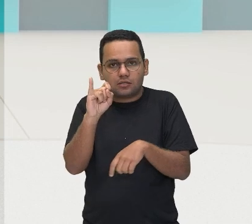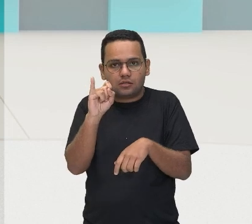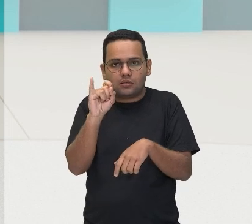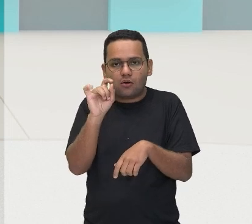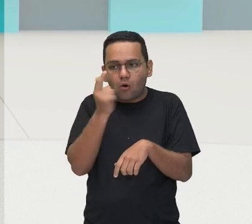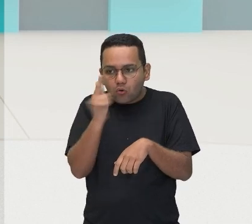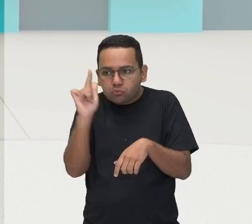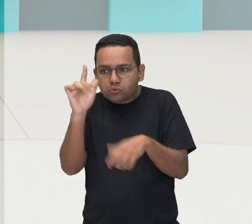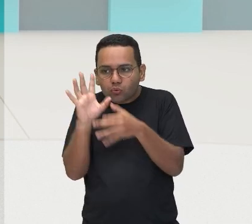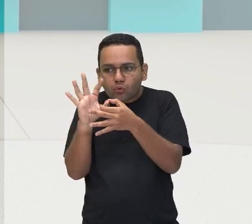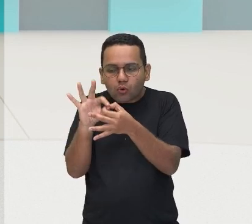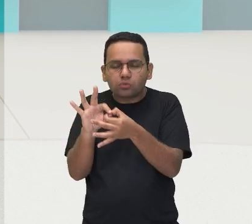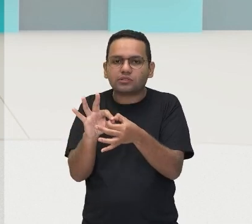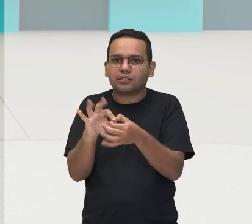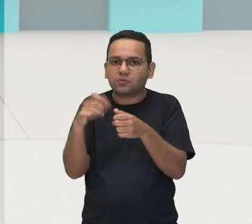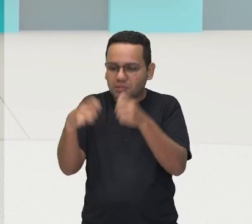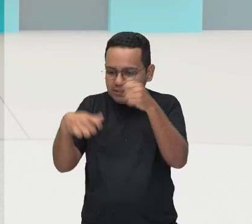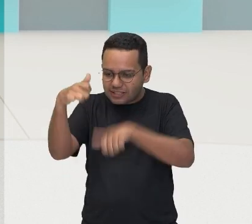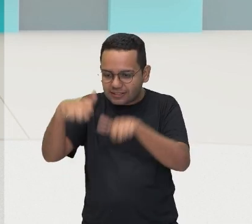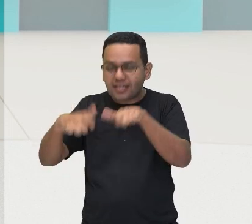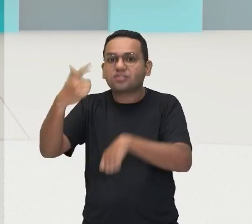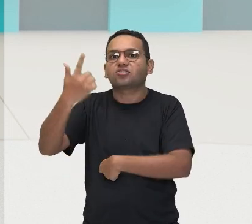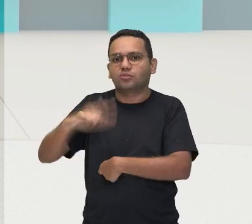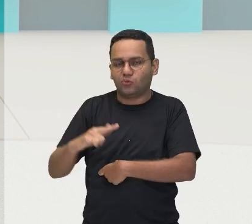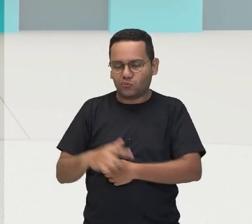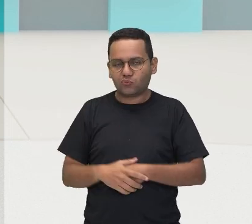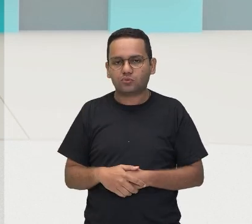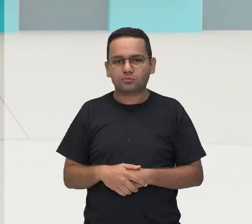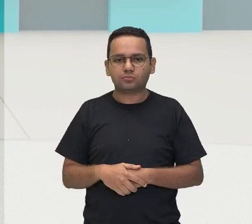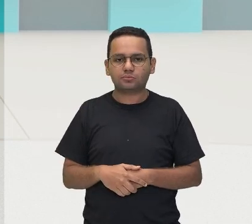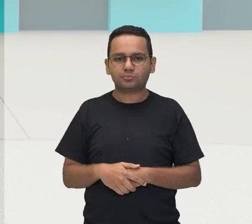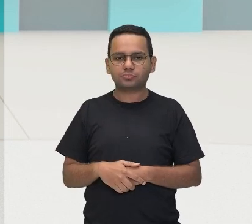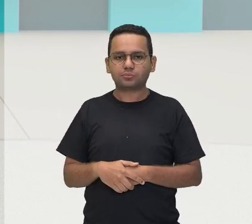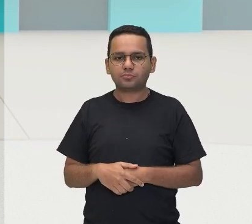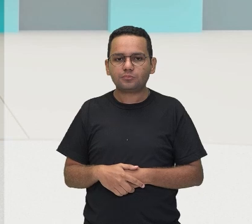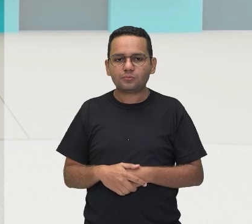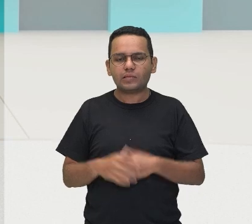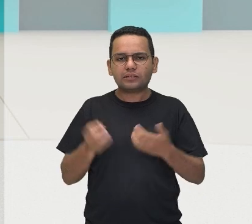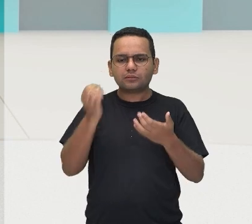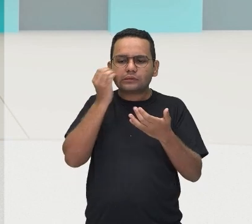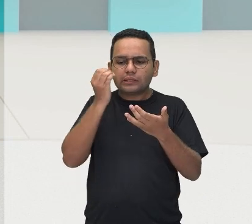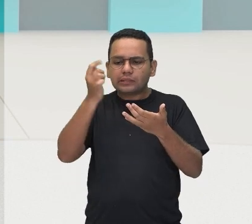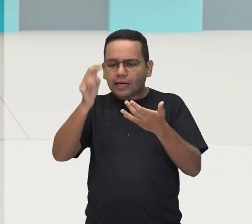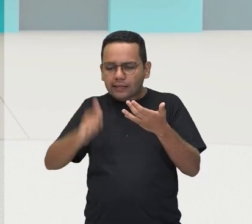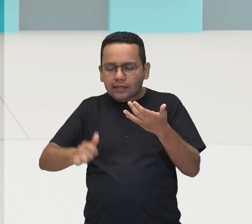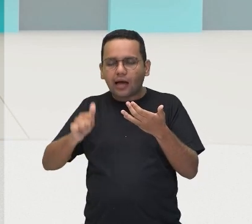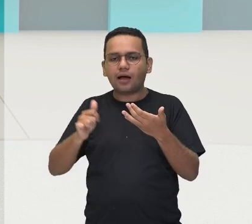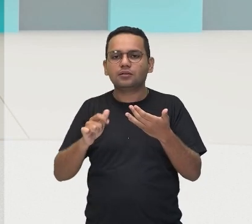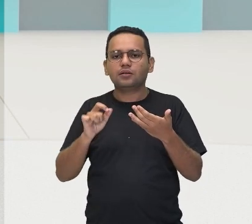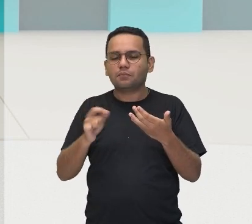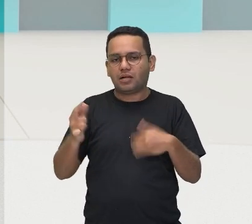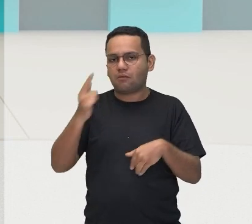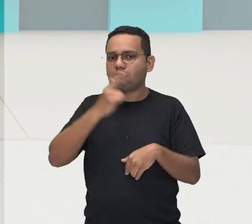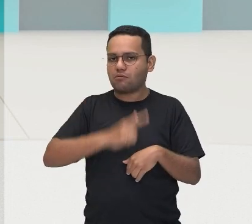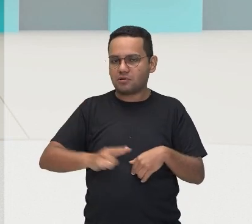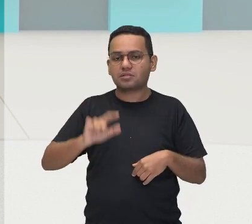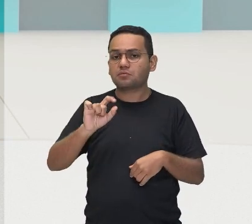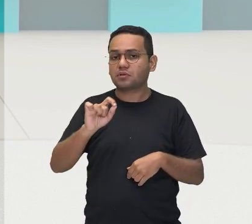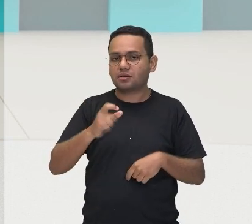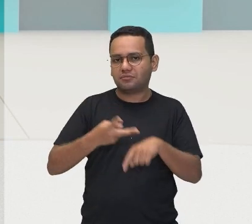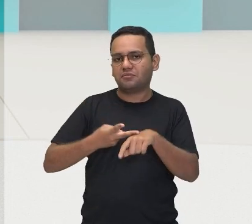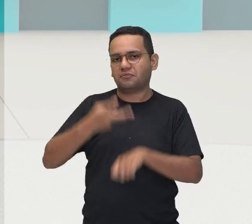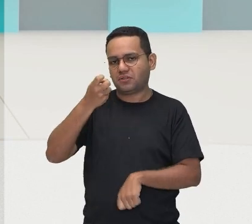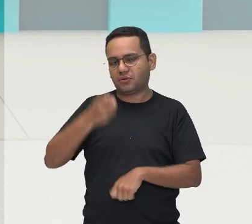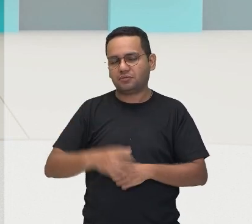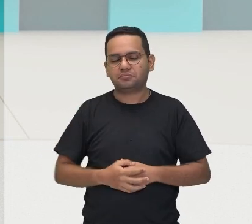ele é empregado. Então, vai ser feito ali toda uma simulação da luta justamente para alcançar esse objetivo, que é vencer